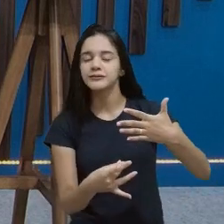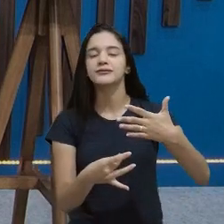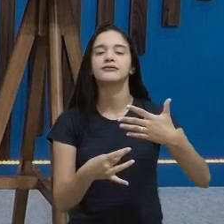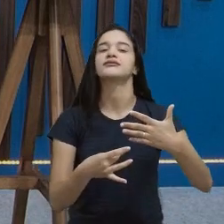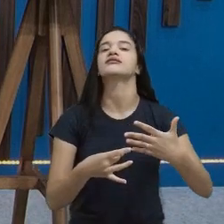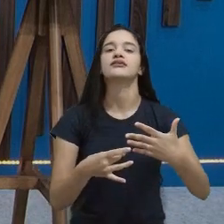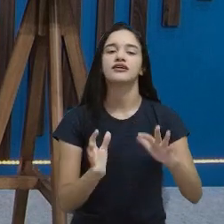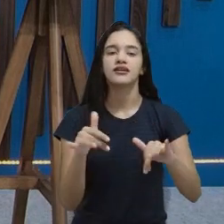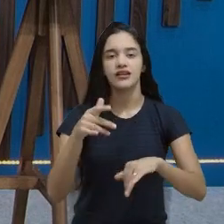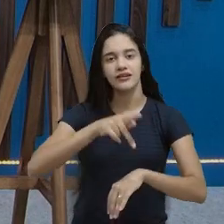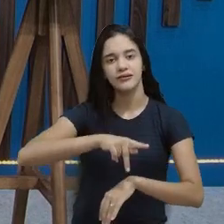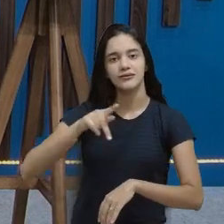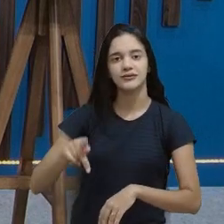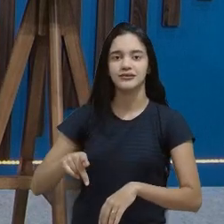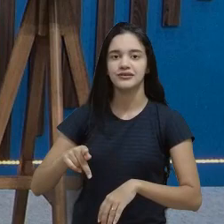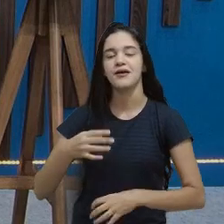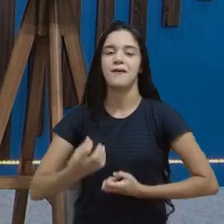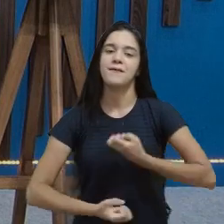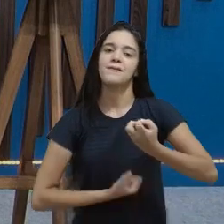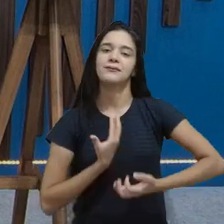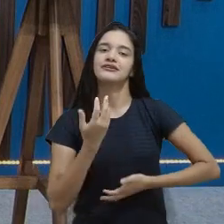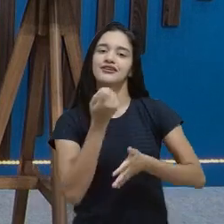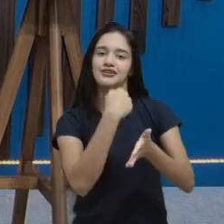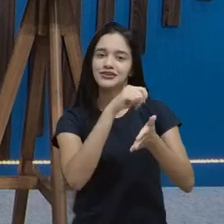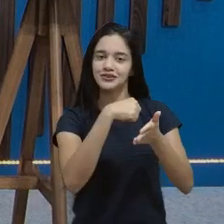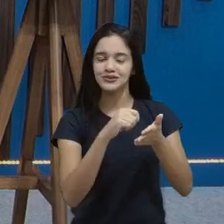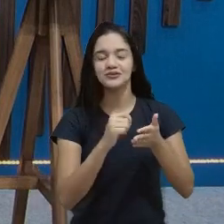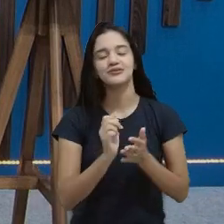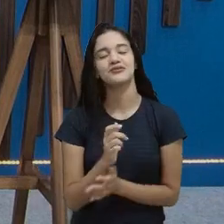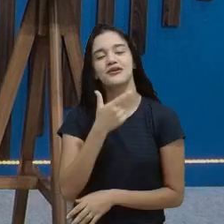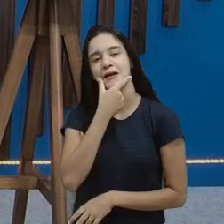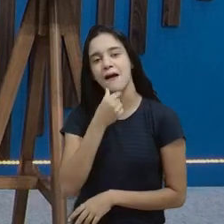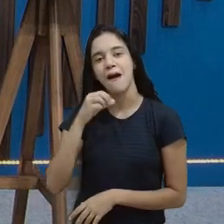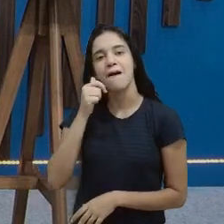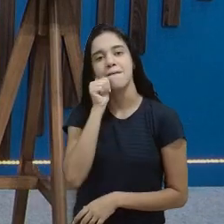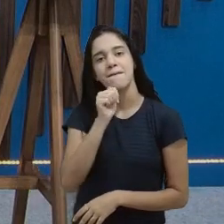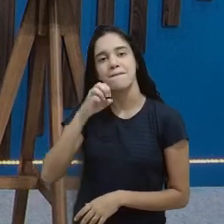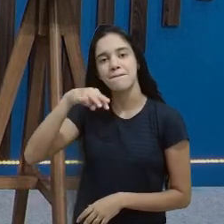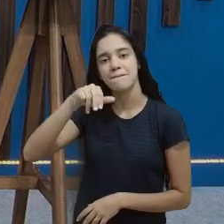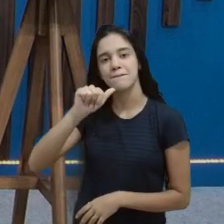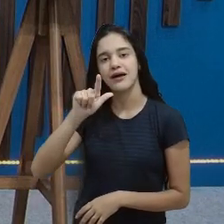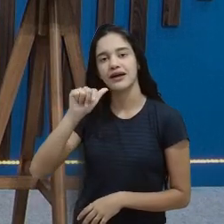nesta professora, poetisa e escritora Magali Ribeiro.